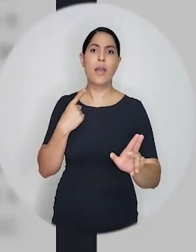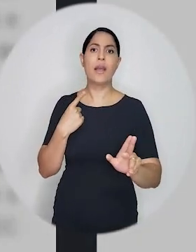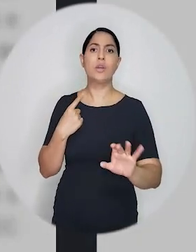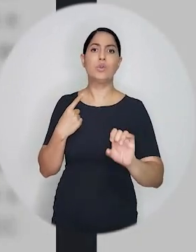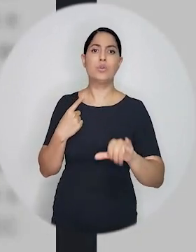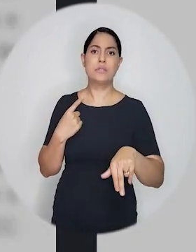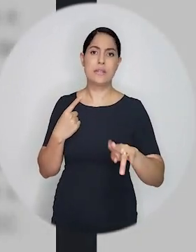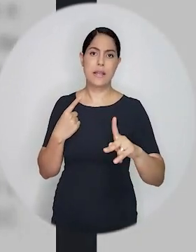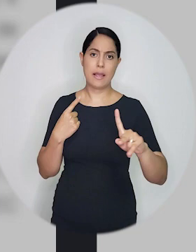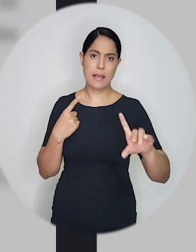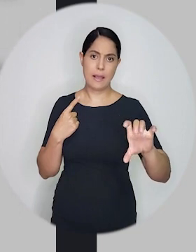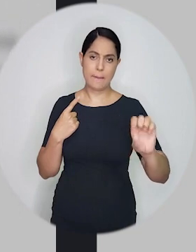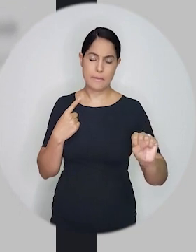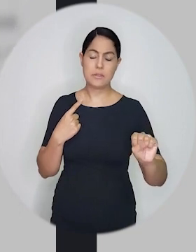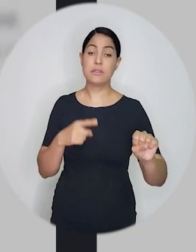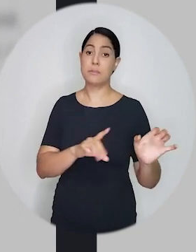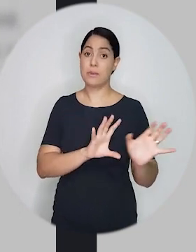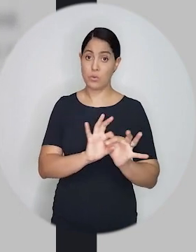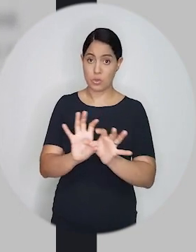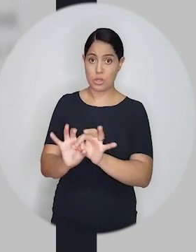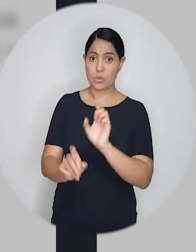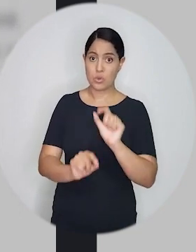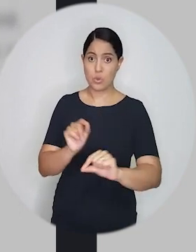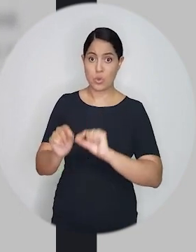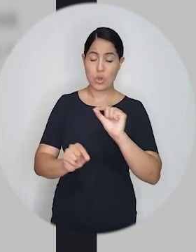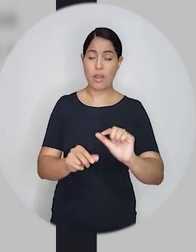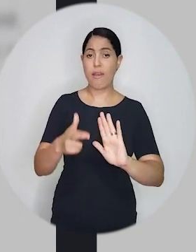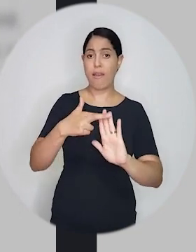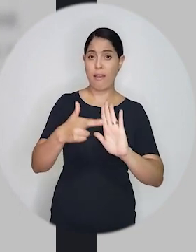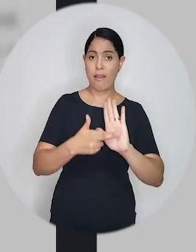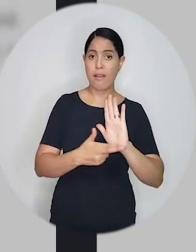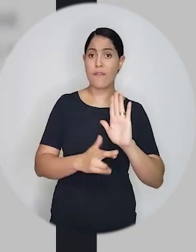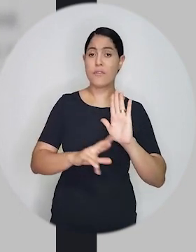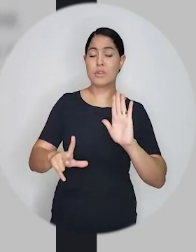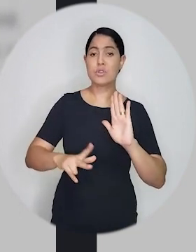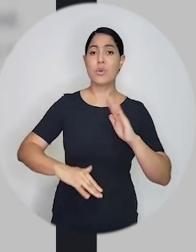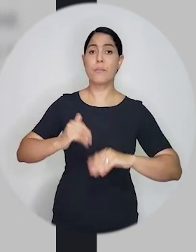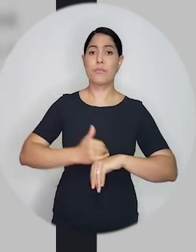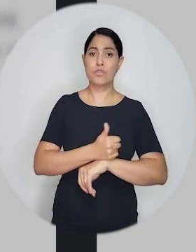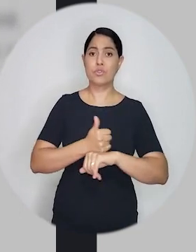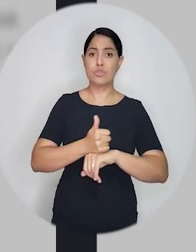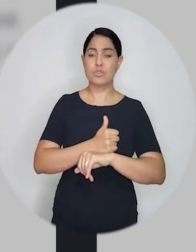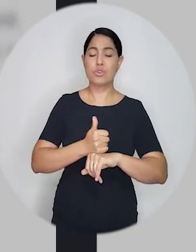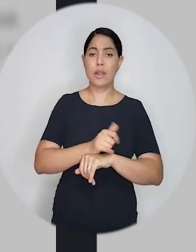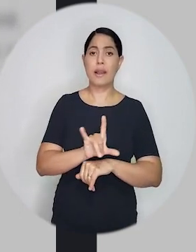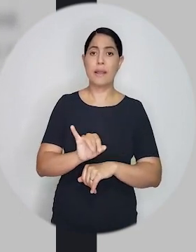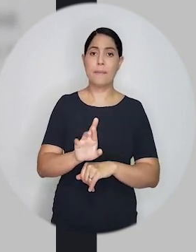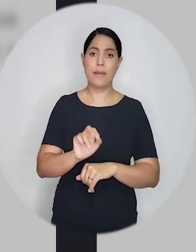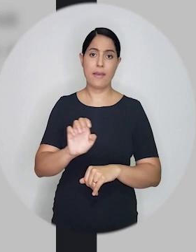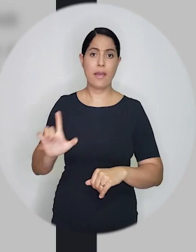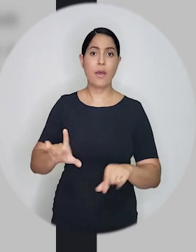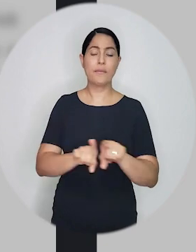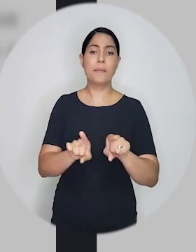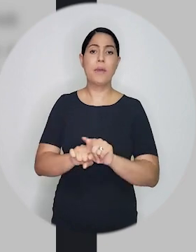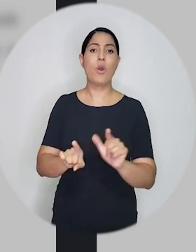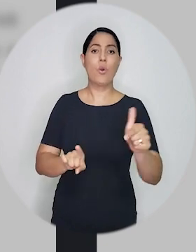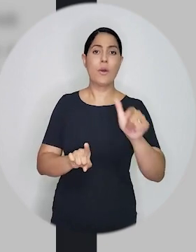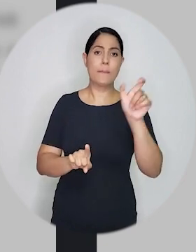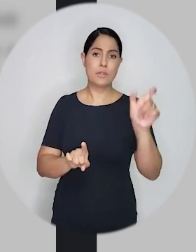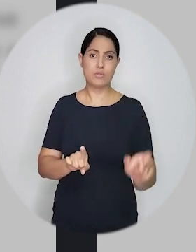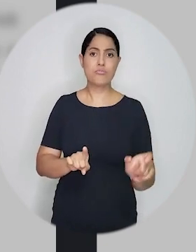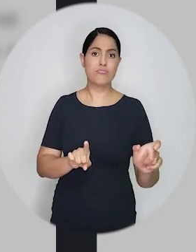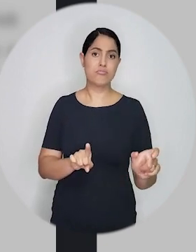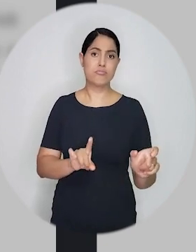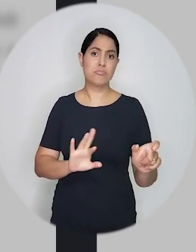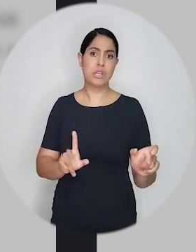do Simples Nacional. No documento, a Ordem menciona também o regime diferenciado para os profissionais liberais que prestam serviços a